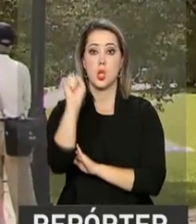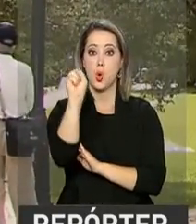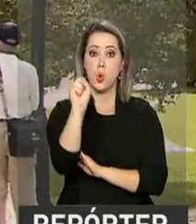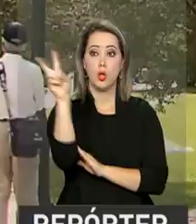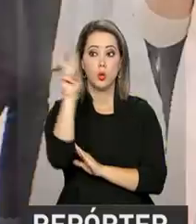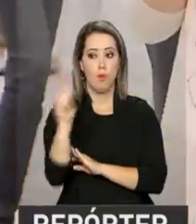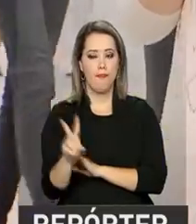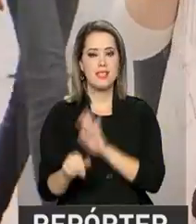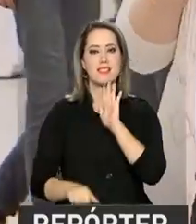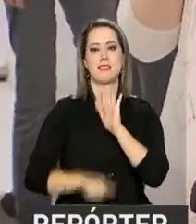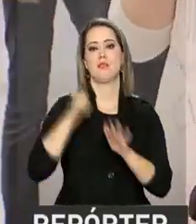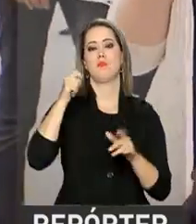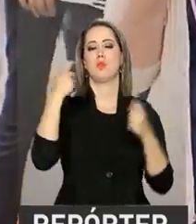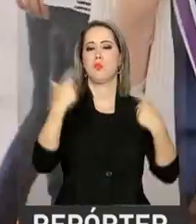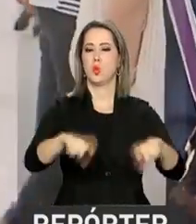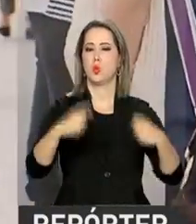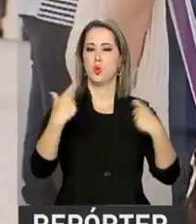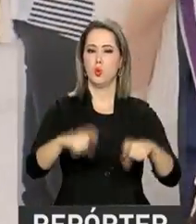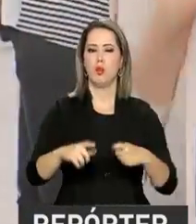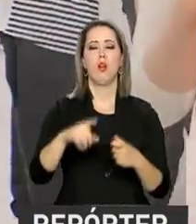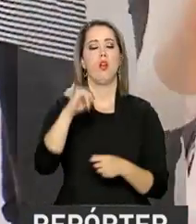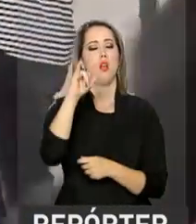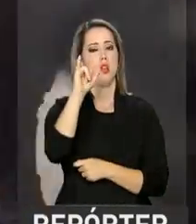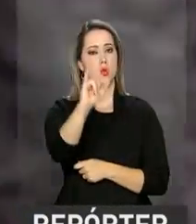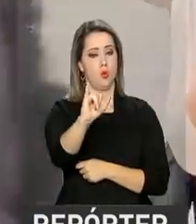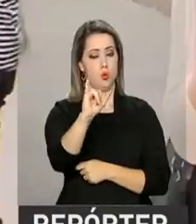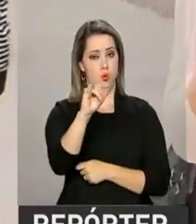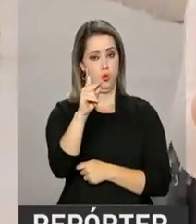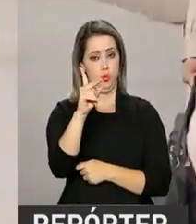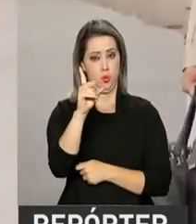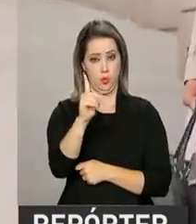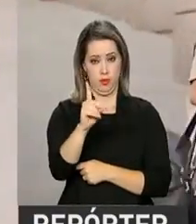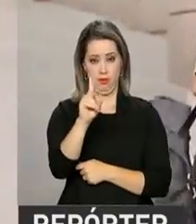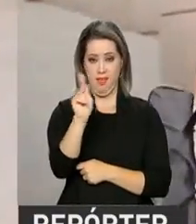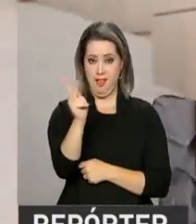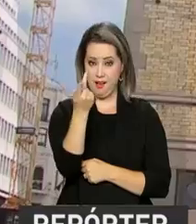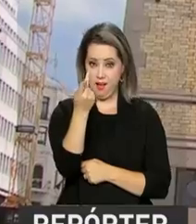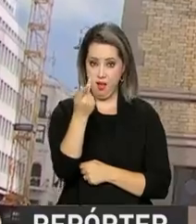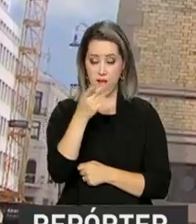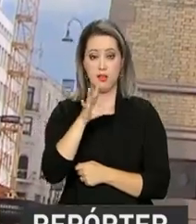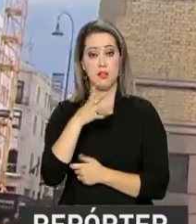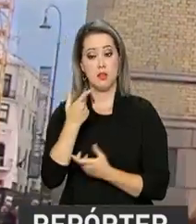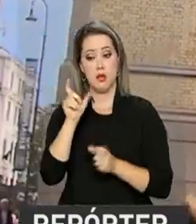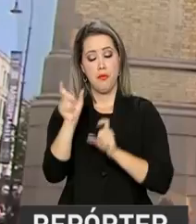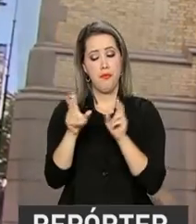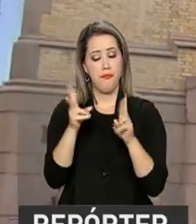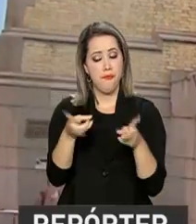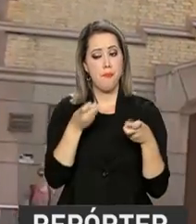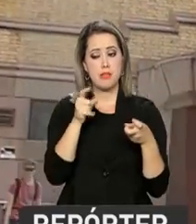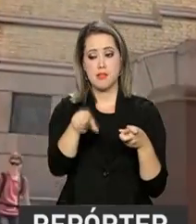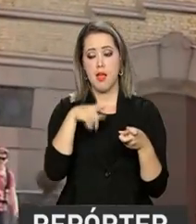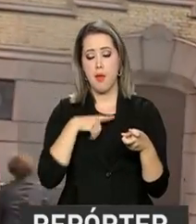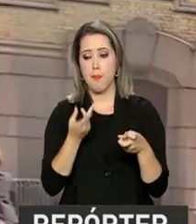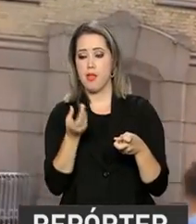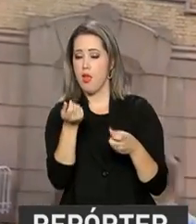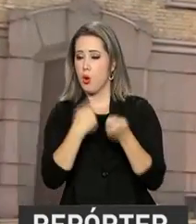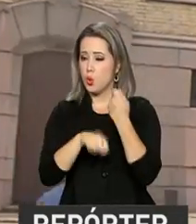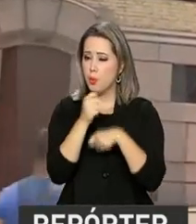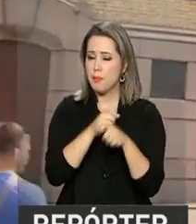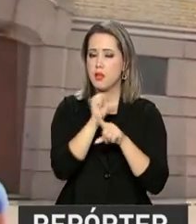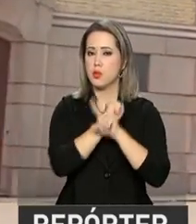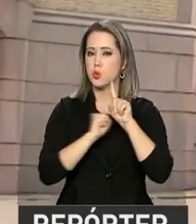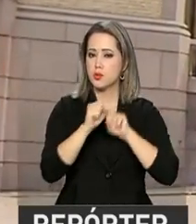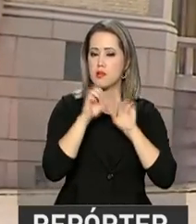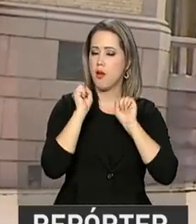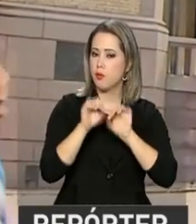vezes em primeiro lugar no índice de desenvolvimento humano que leve em consideração aspectos econômicos sociais e